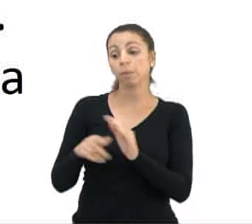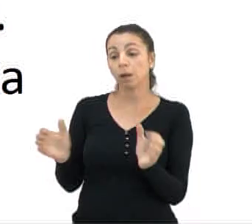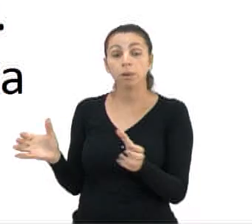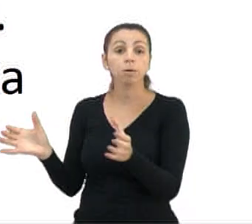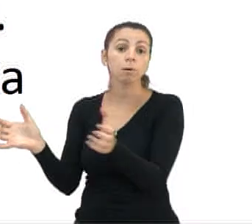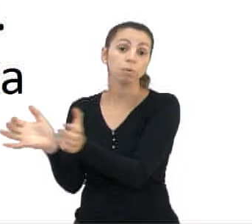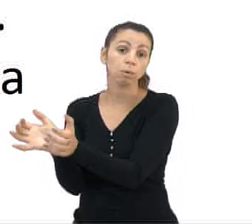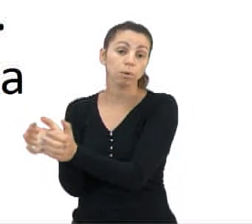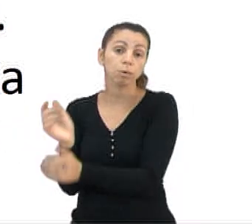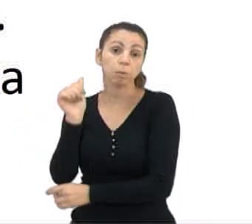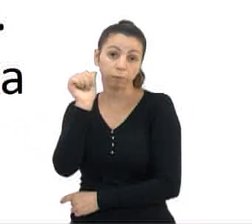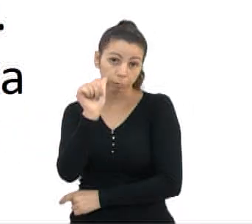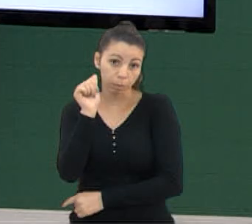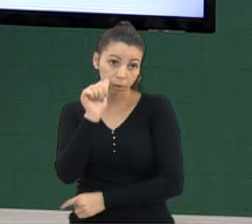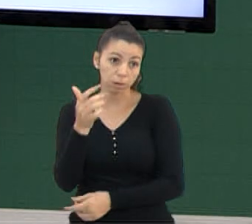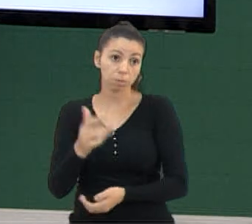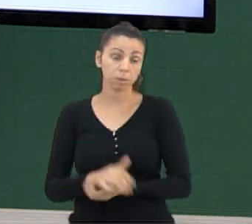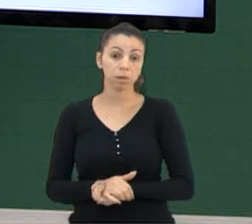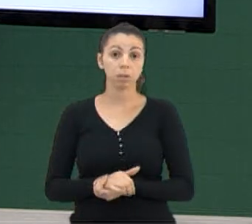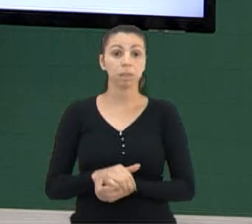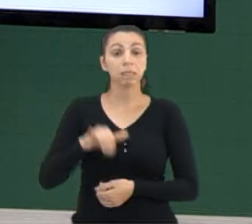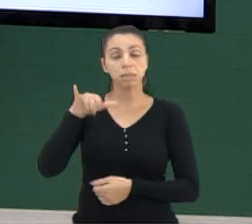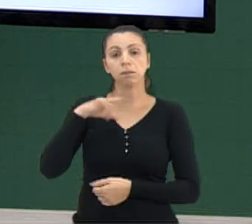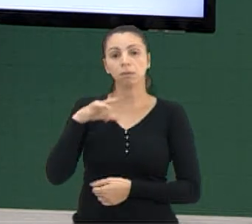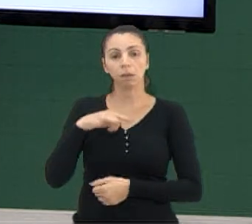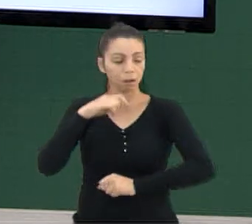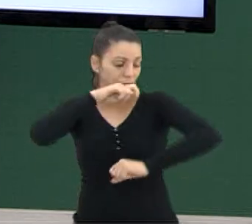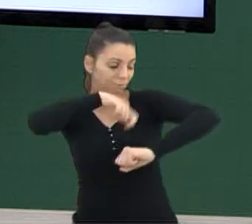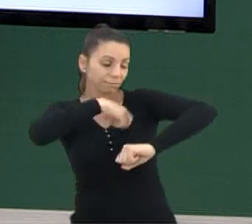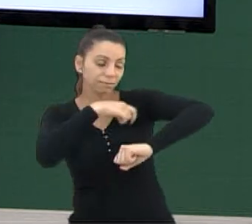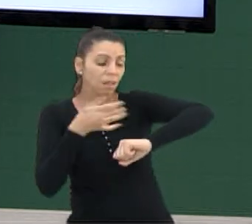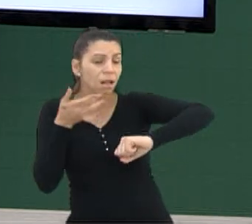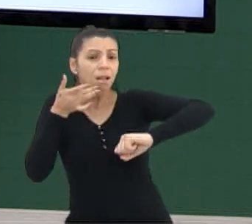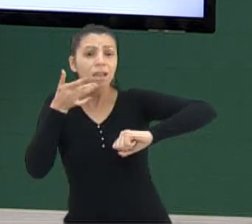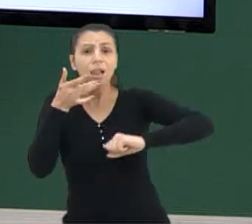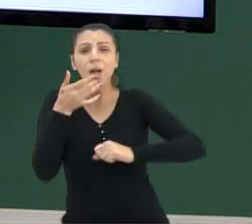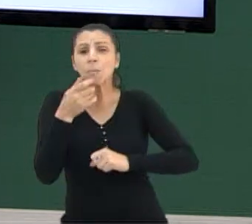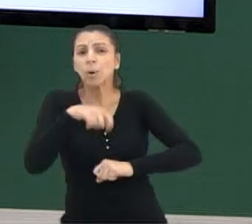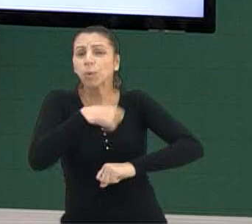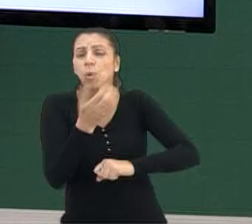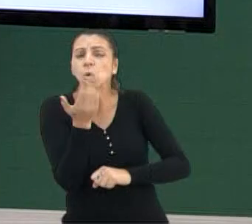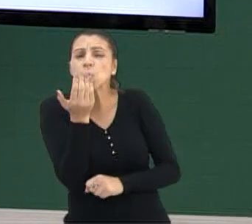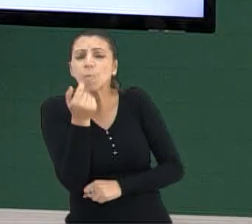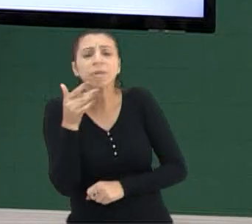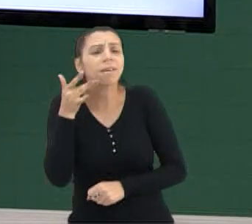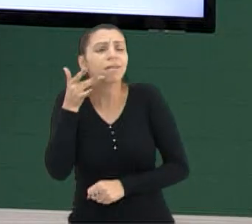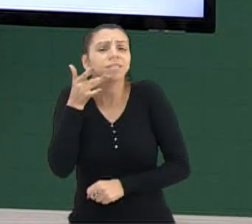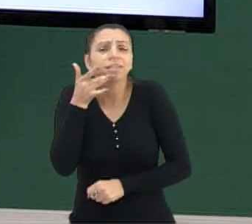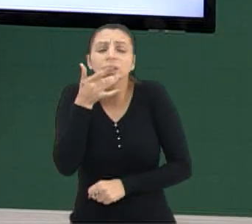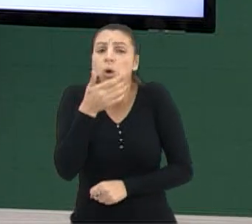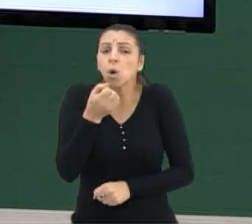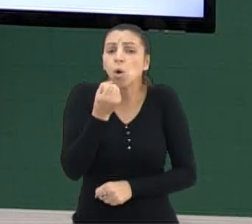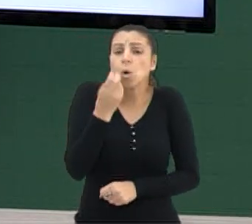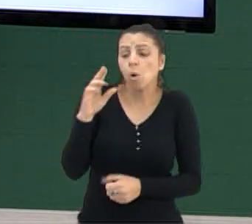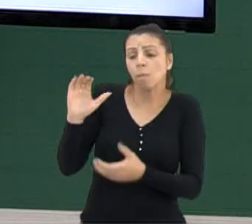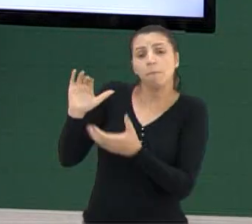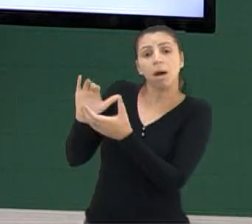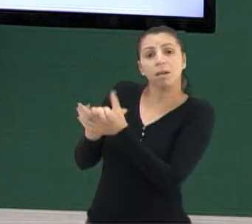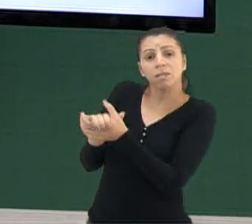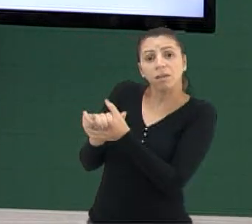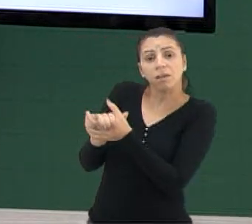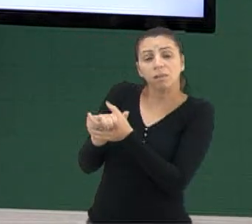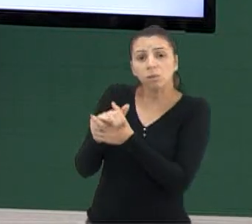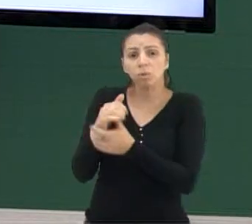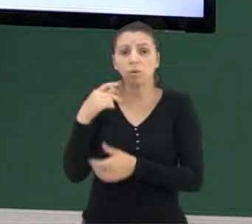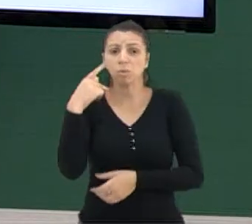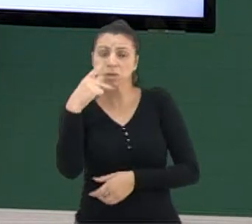que, de repente, realmente, se tem uma receita gostosa lá e o seu marido, né? O marido da sua